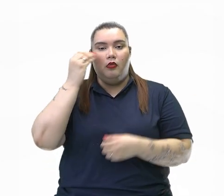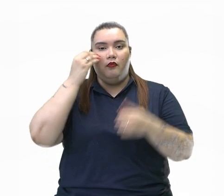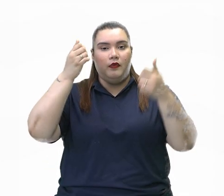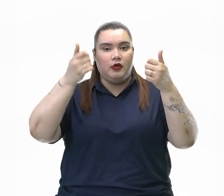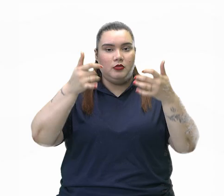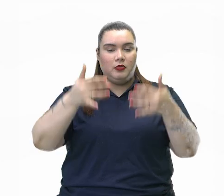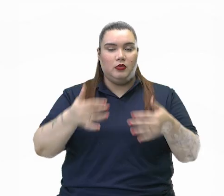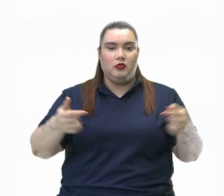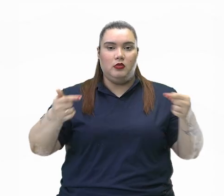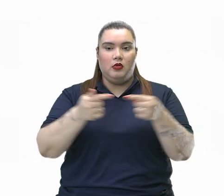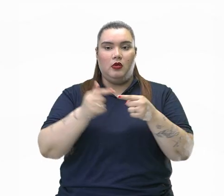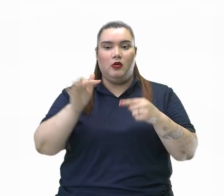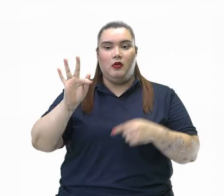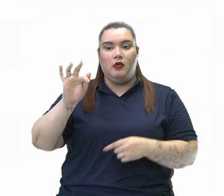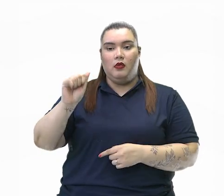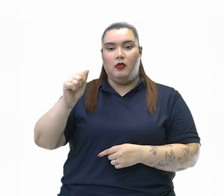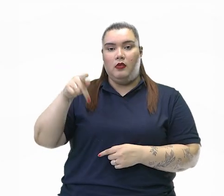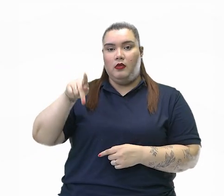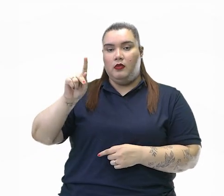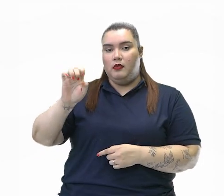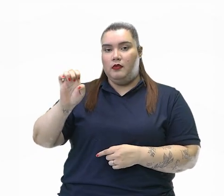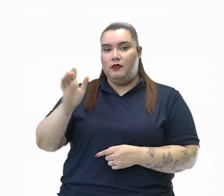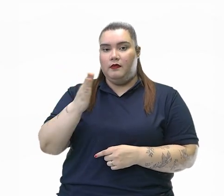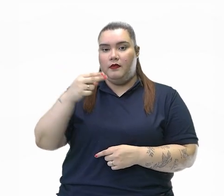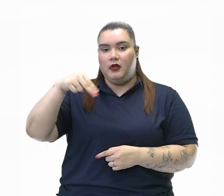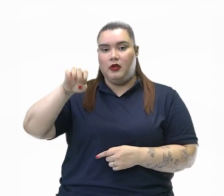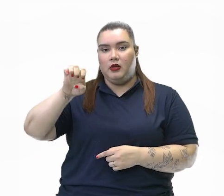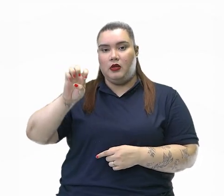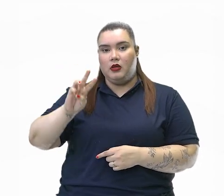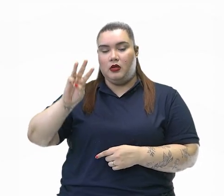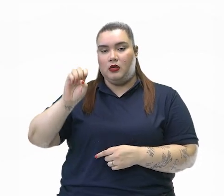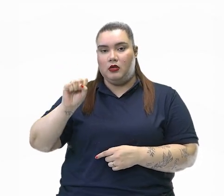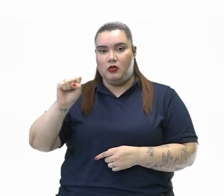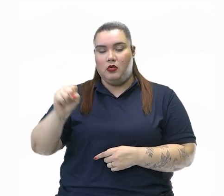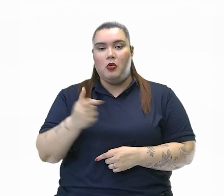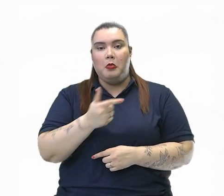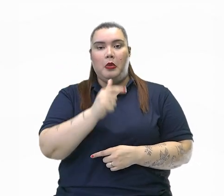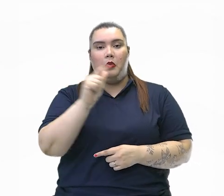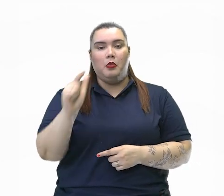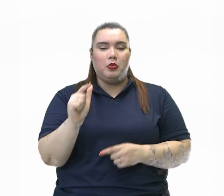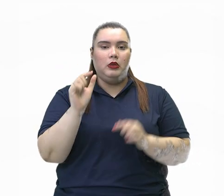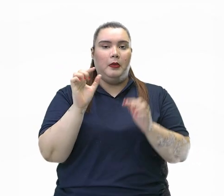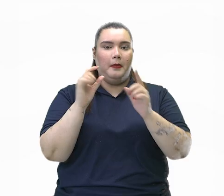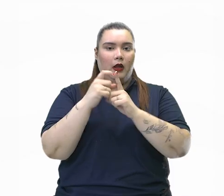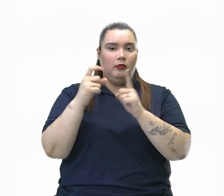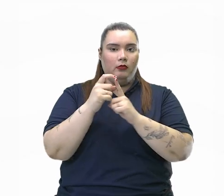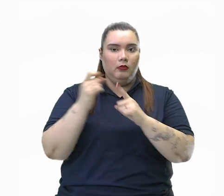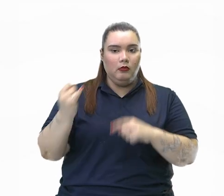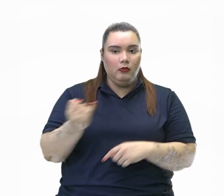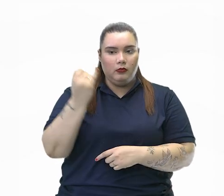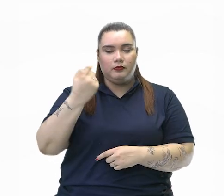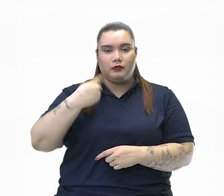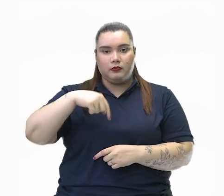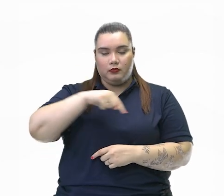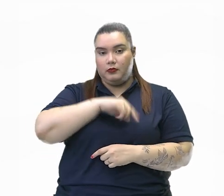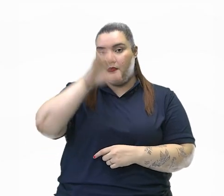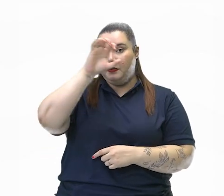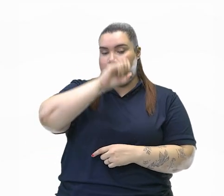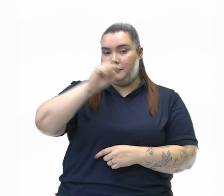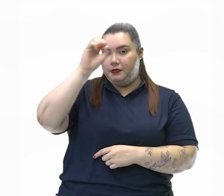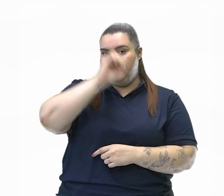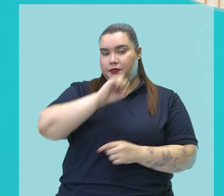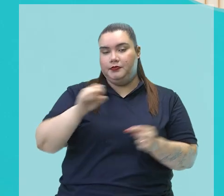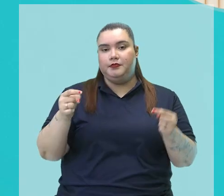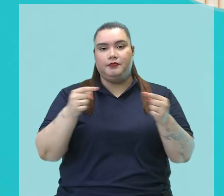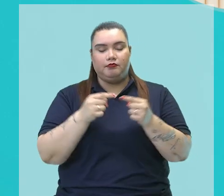questão das fake news, tá? Que é um outro termo também interessante que a gente vai abordar, né? As